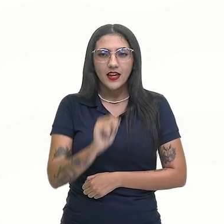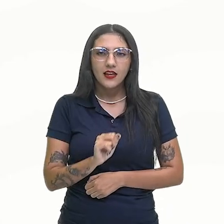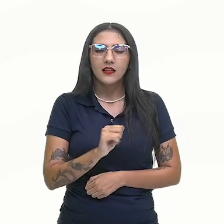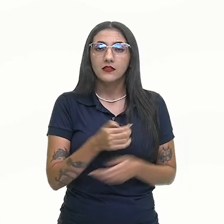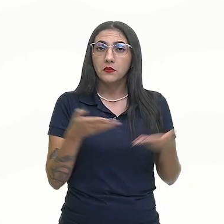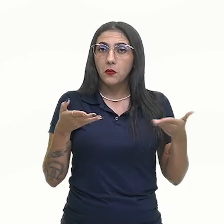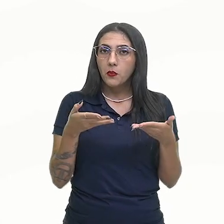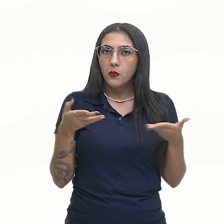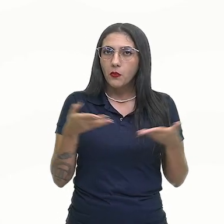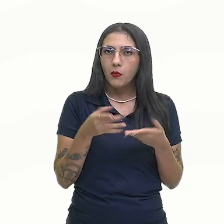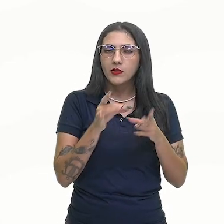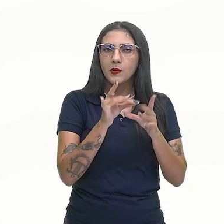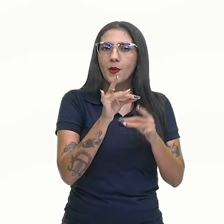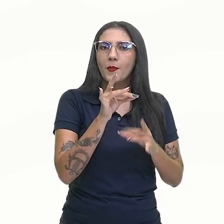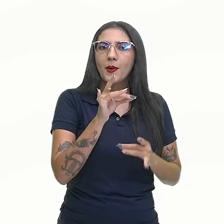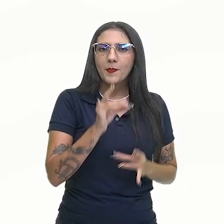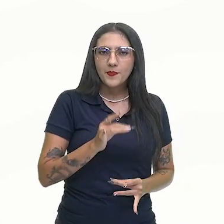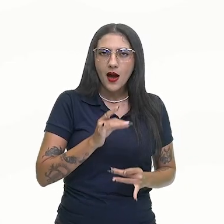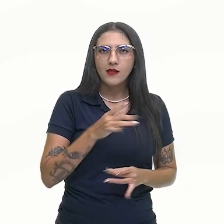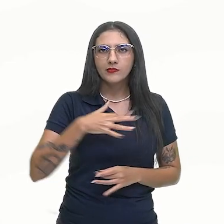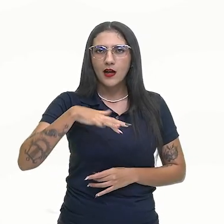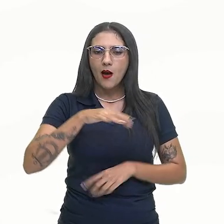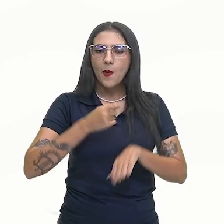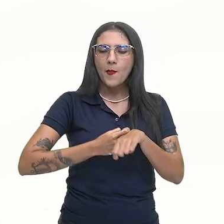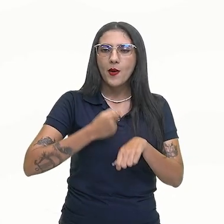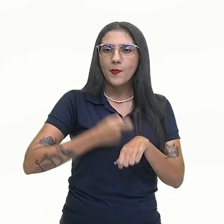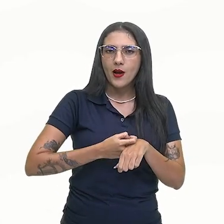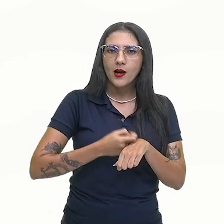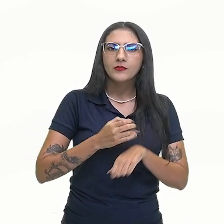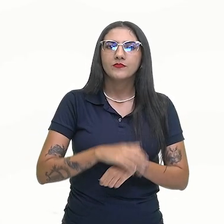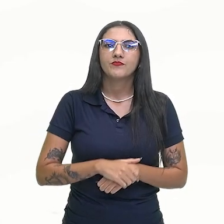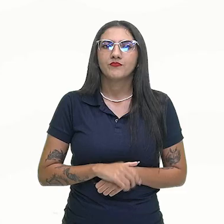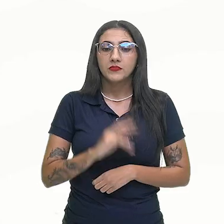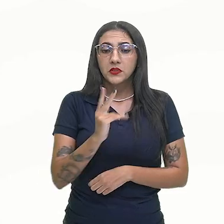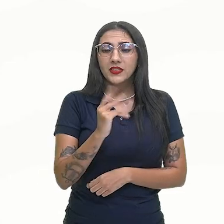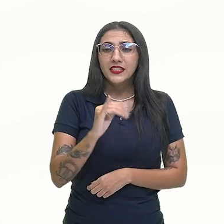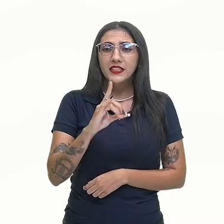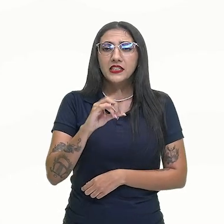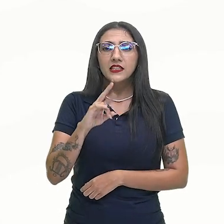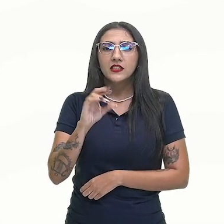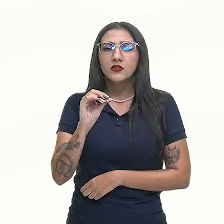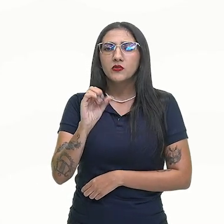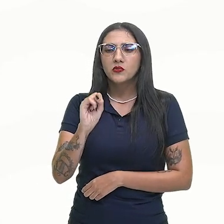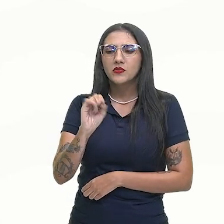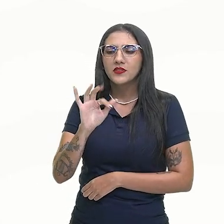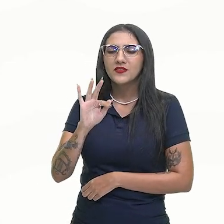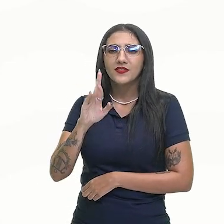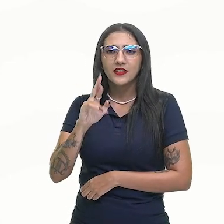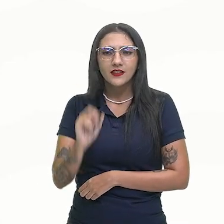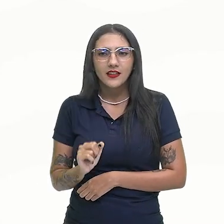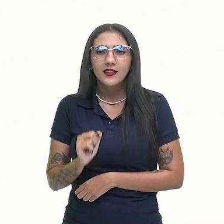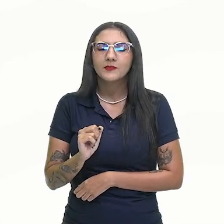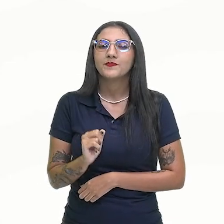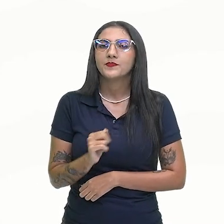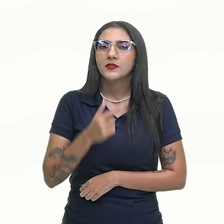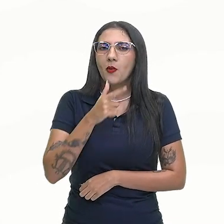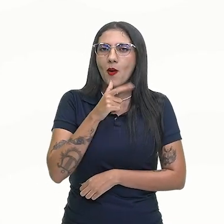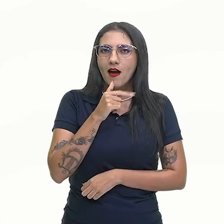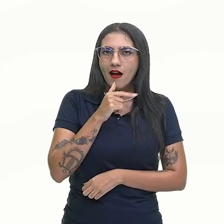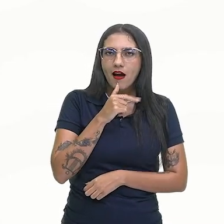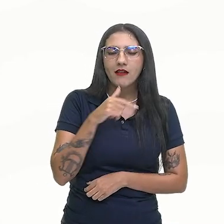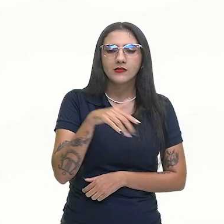assunto dessa aula de agora, que é a parte sólida da Terra, a hidrosfera, que são as águas, né, as